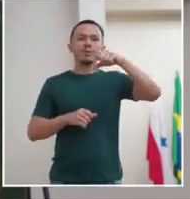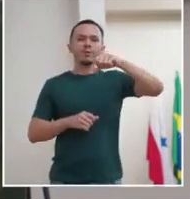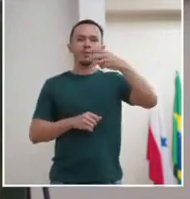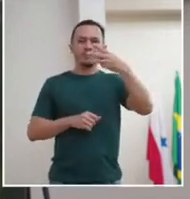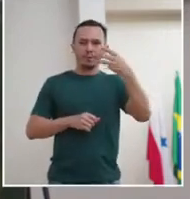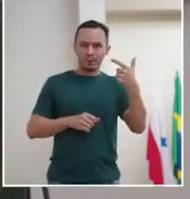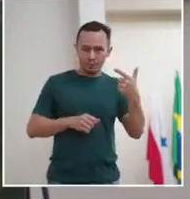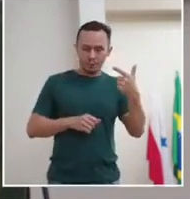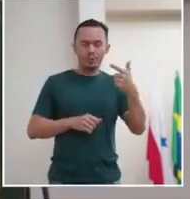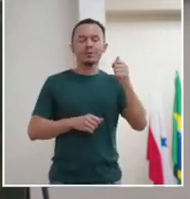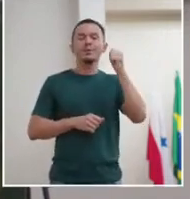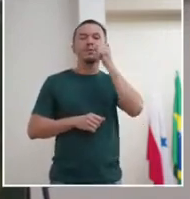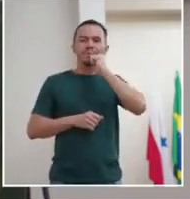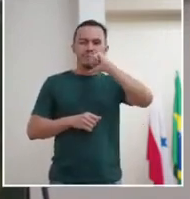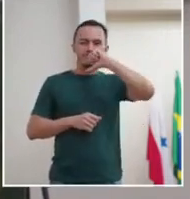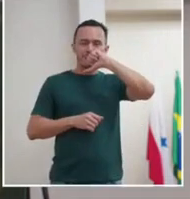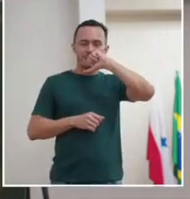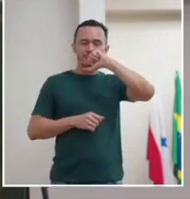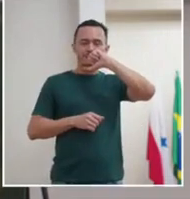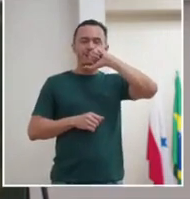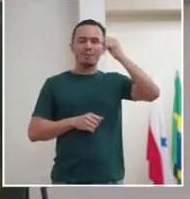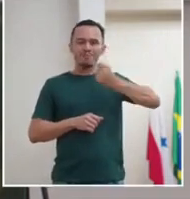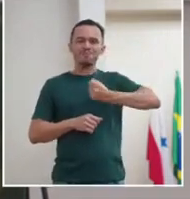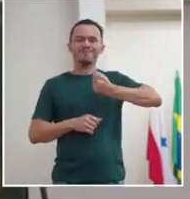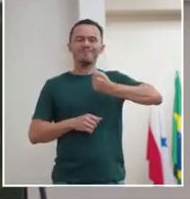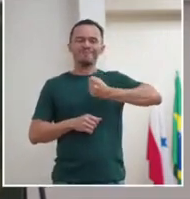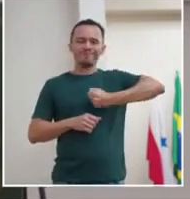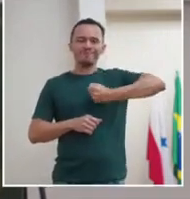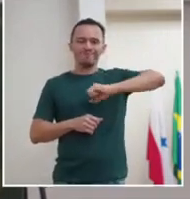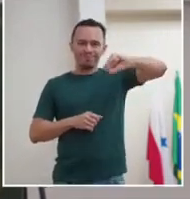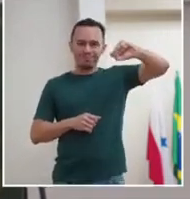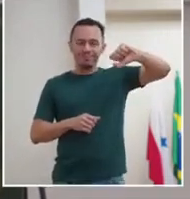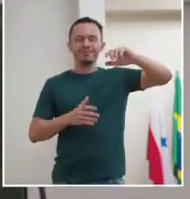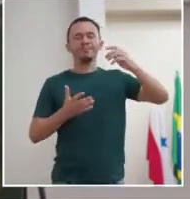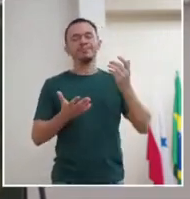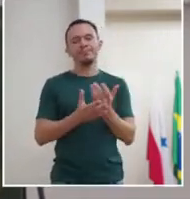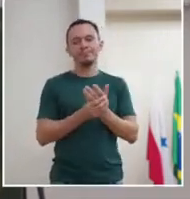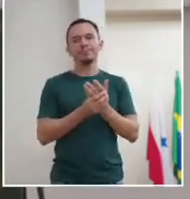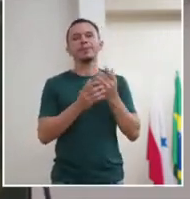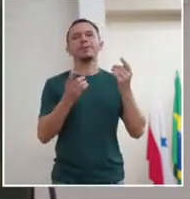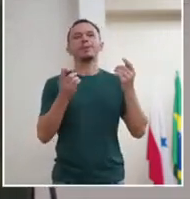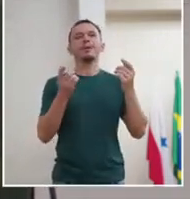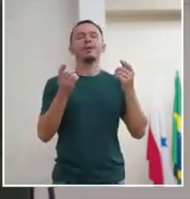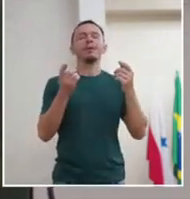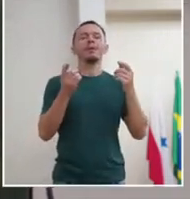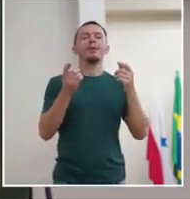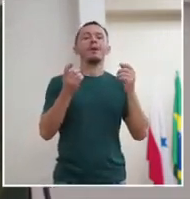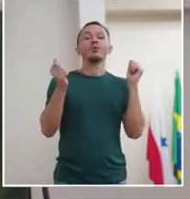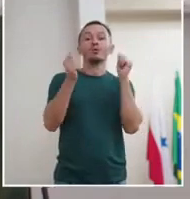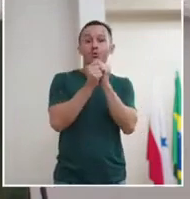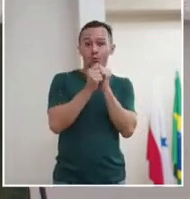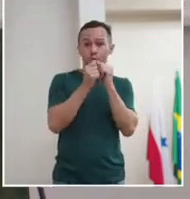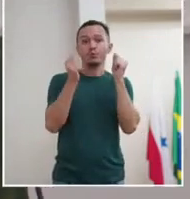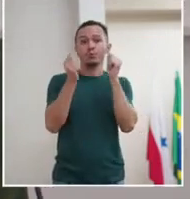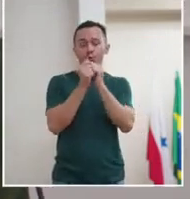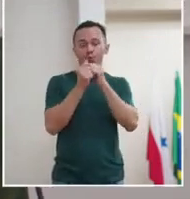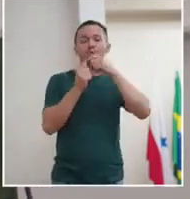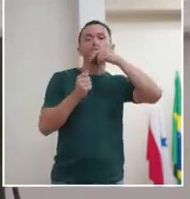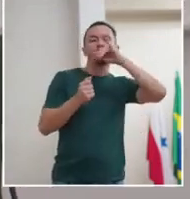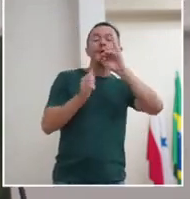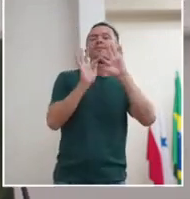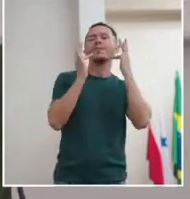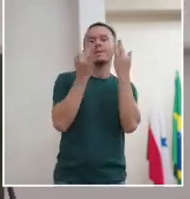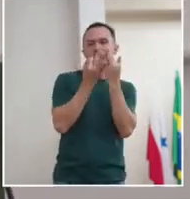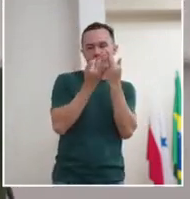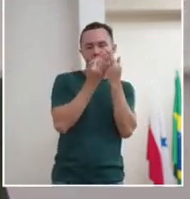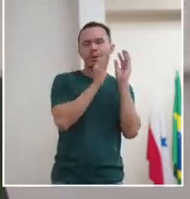Sadovnik, vivendo com o pai, o sindicalista romeno Motel Glazer, e com a irmã Jenny Glazer, na comunidade judaica da região da